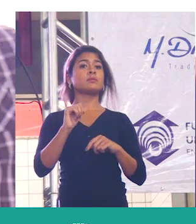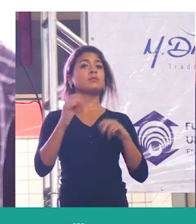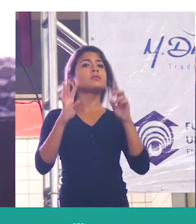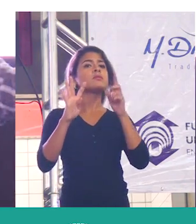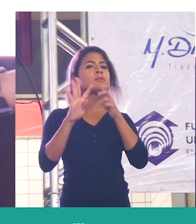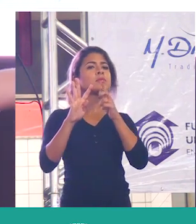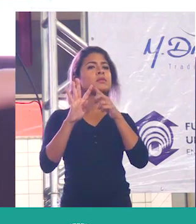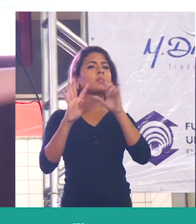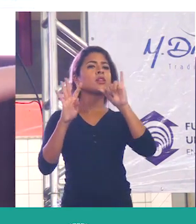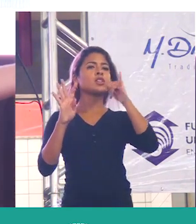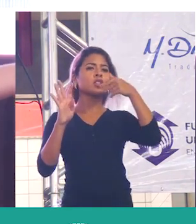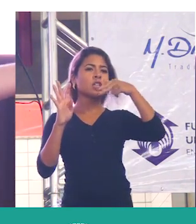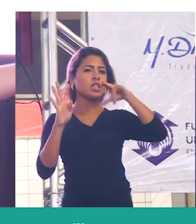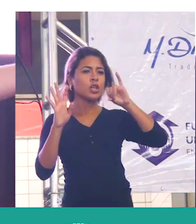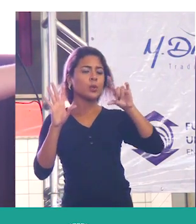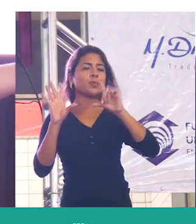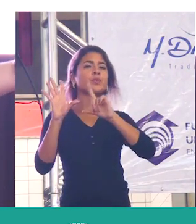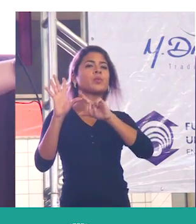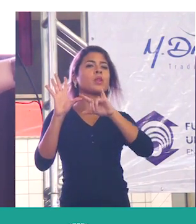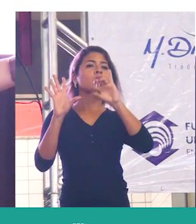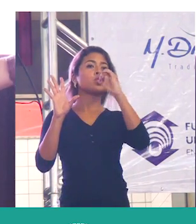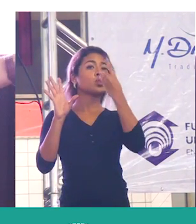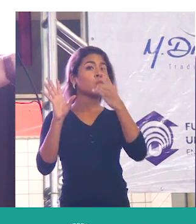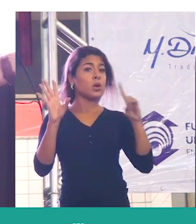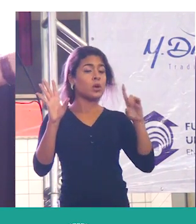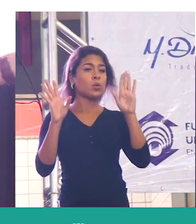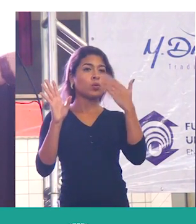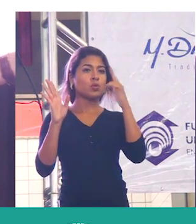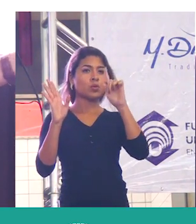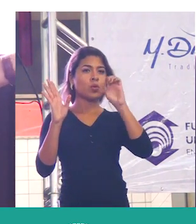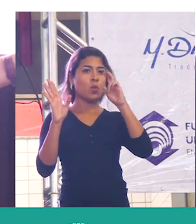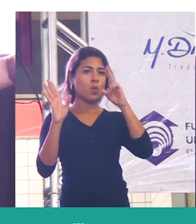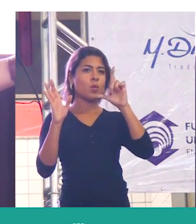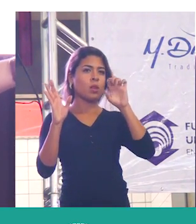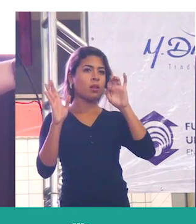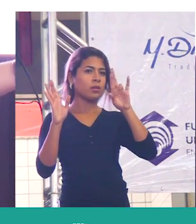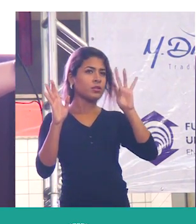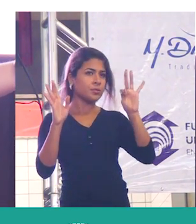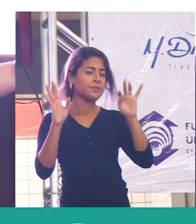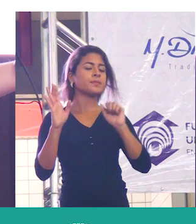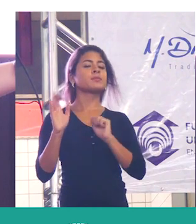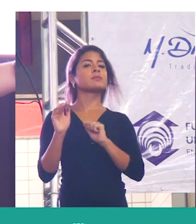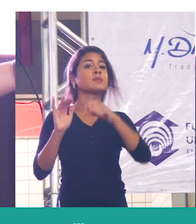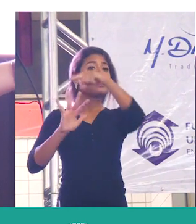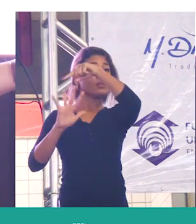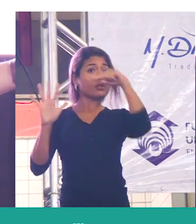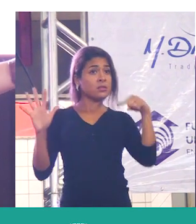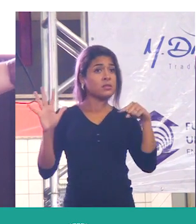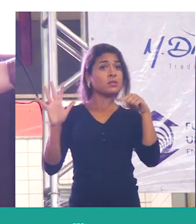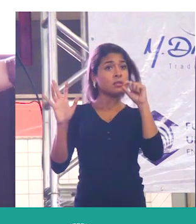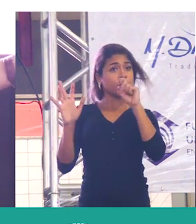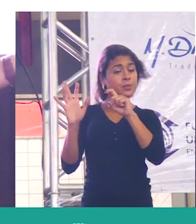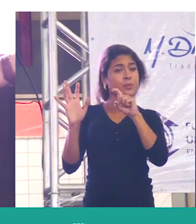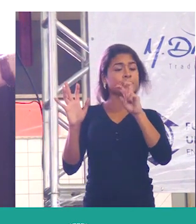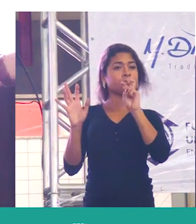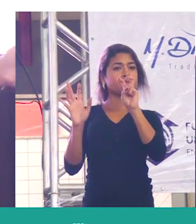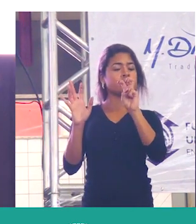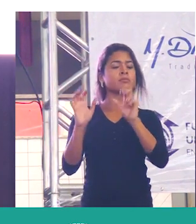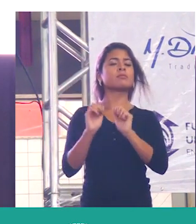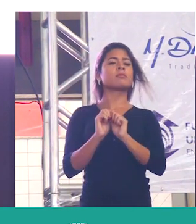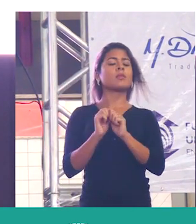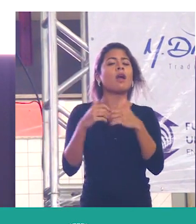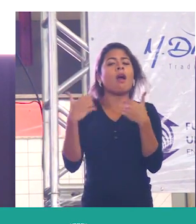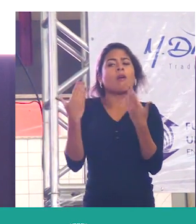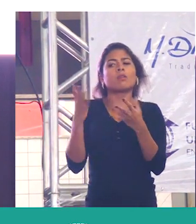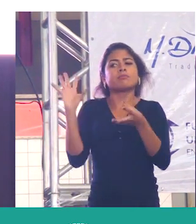Jânio e João Goulart. Mas, pessoal, para começar de fato, então, essa parte da aula, que eu fiz só uma